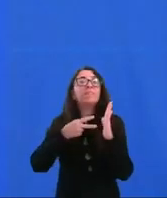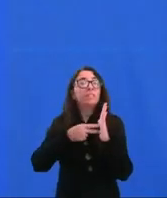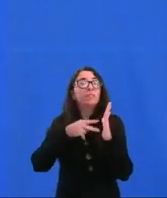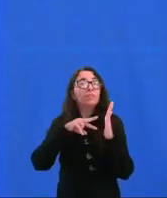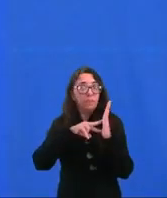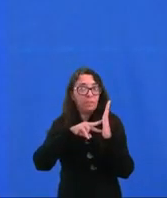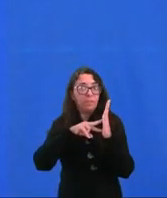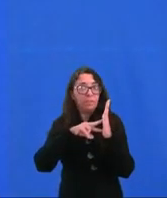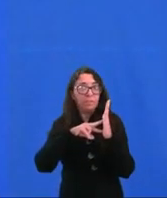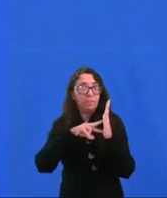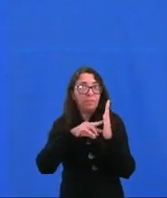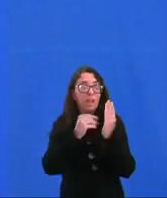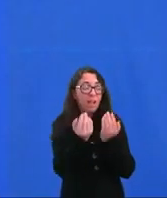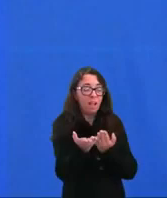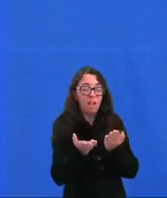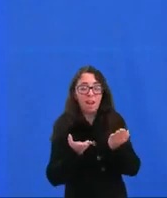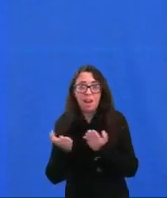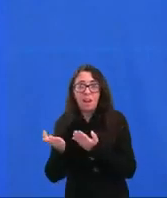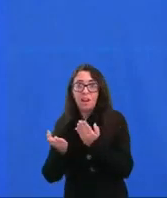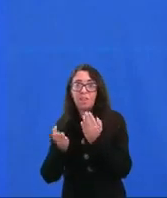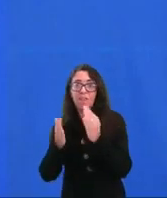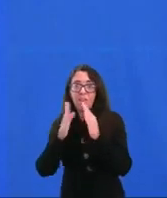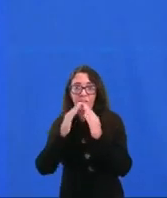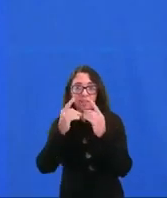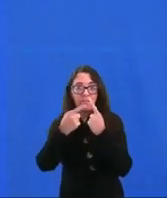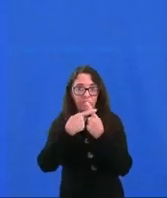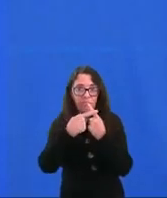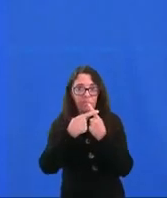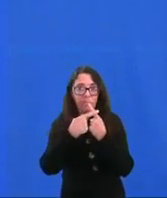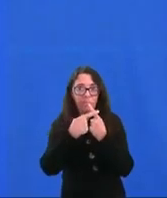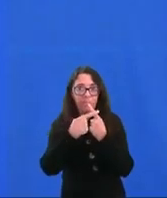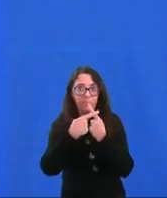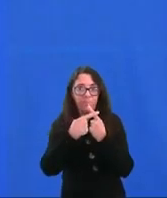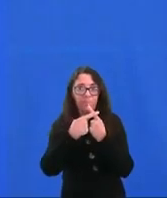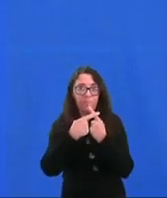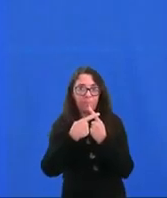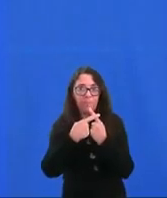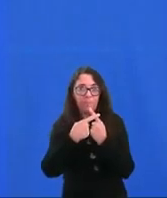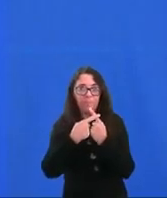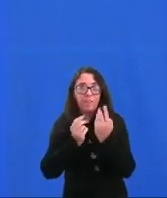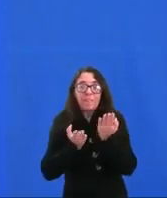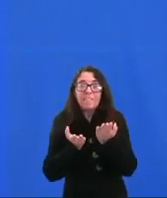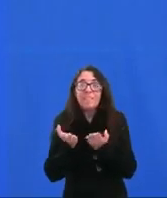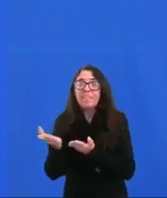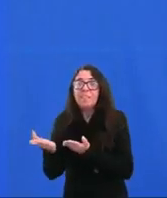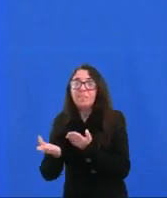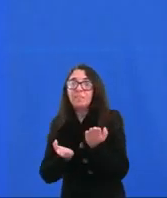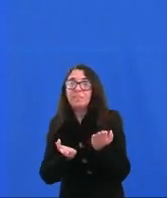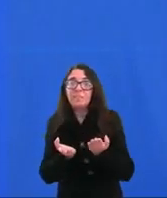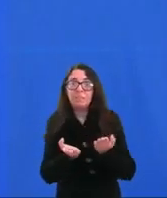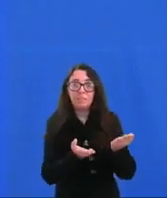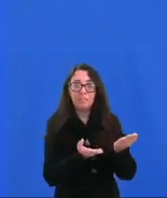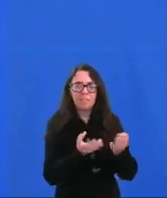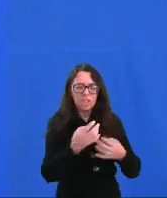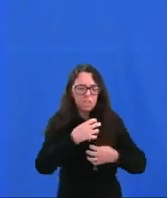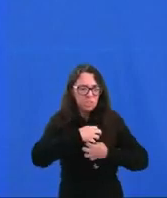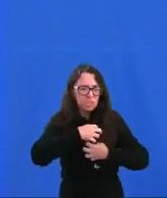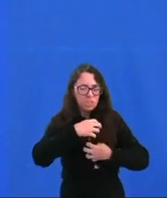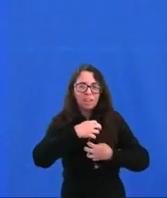próximo e não ser servido por ele. quem nos